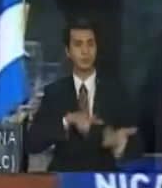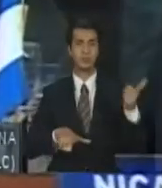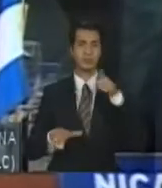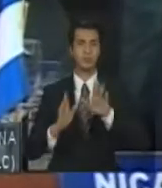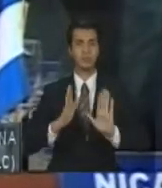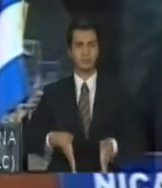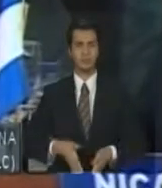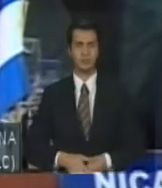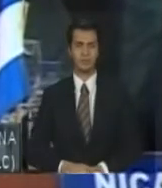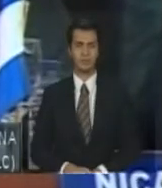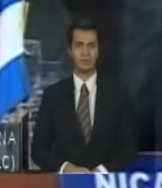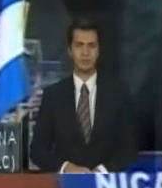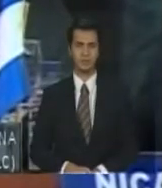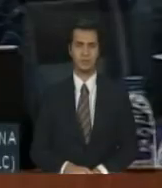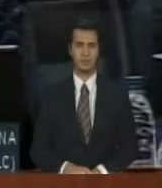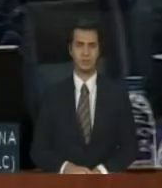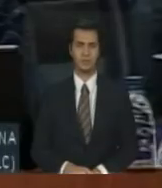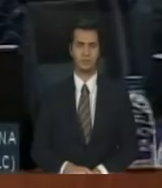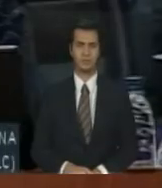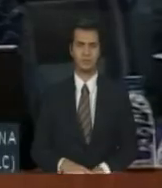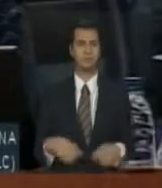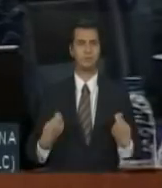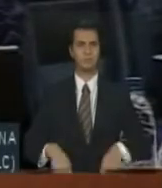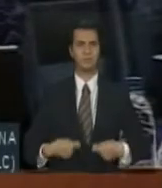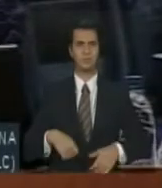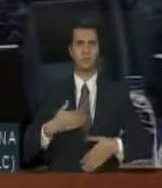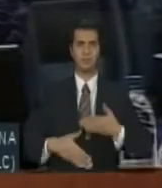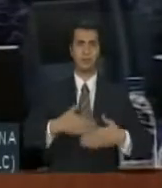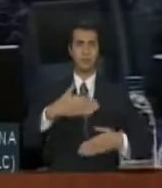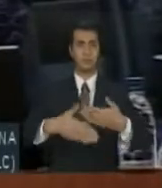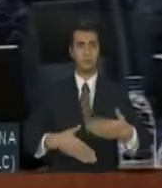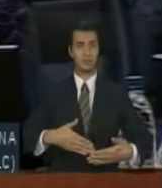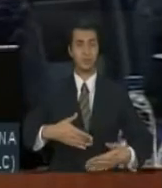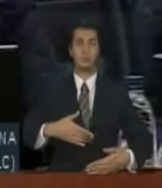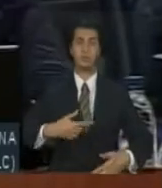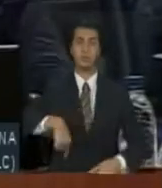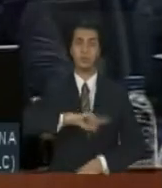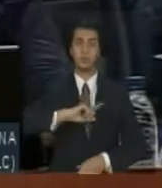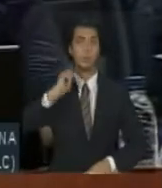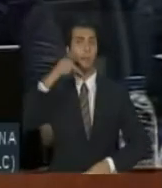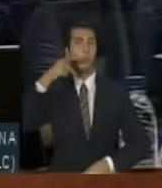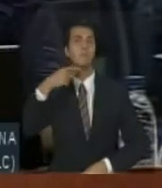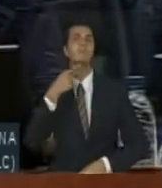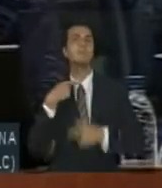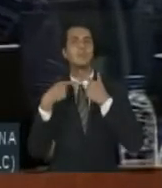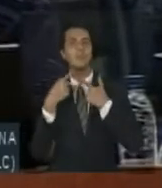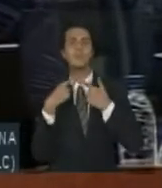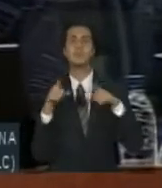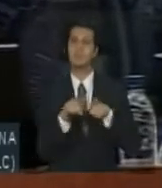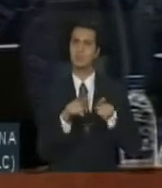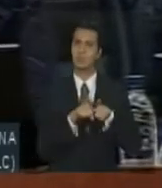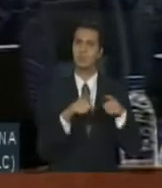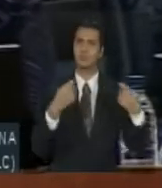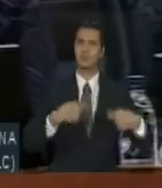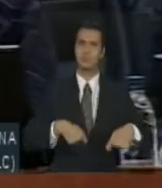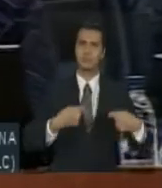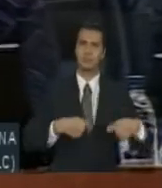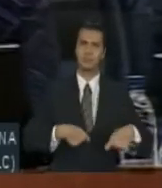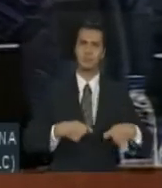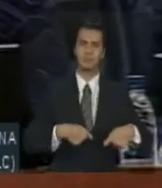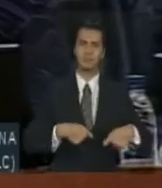comuns. É preciso avançar com vontade política, mas também